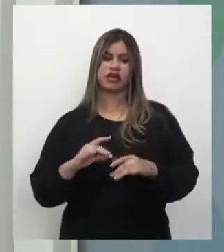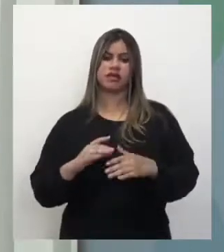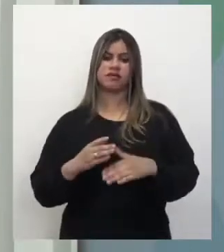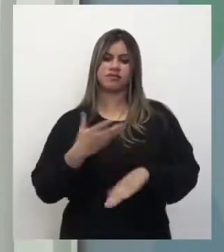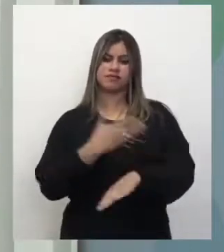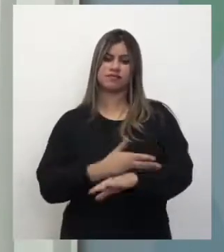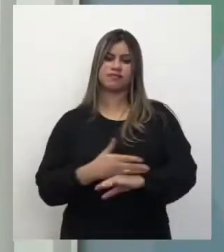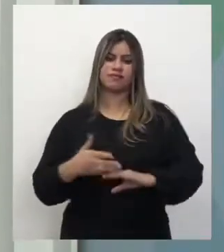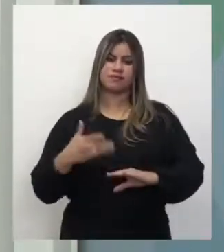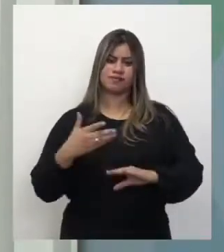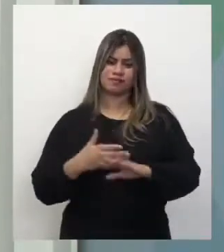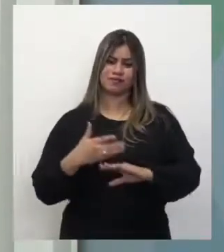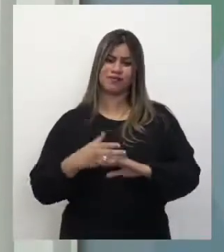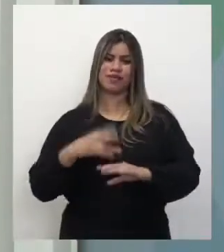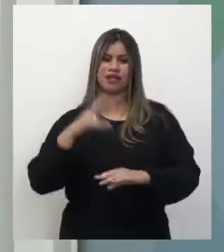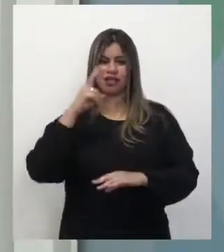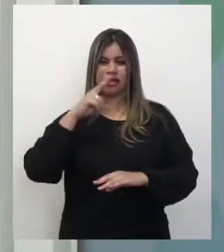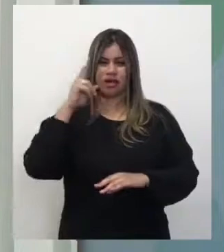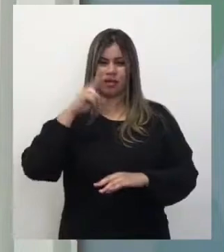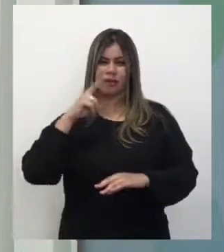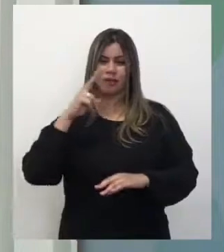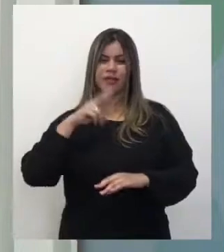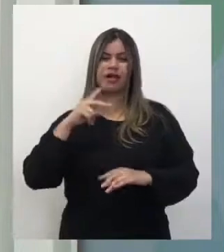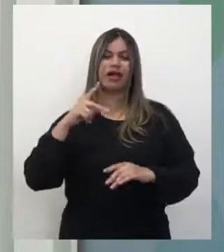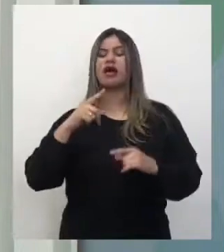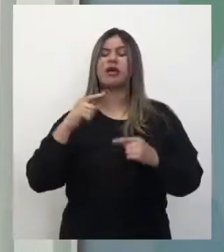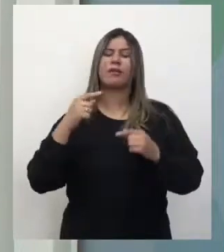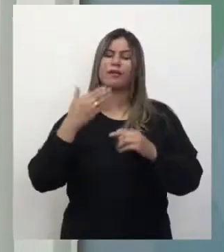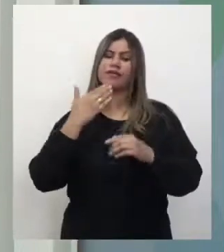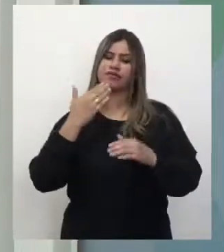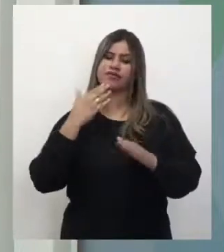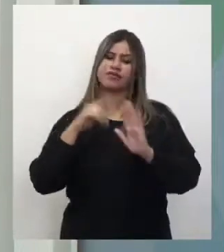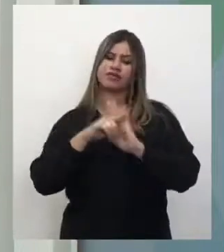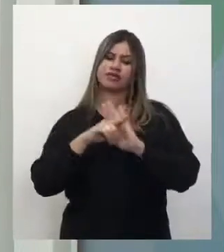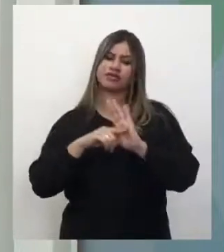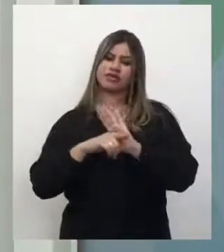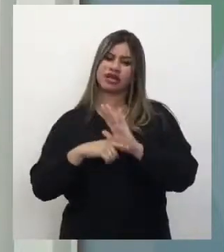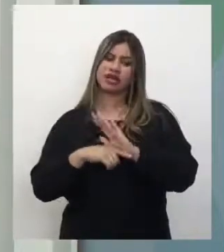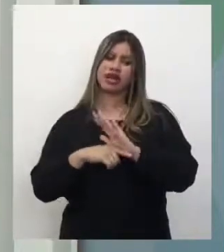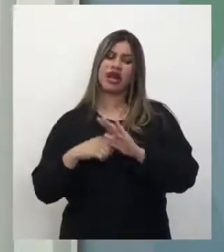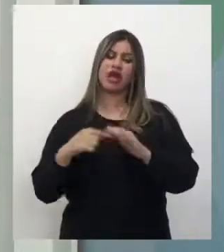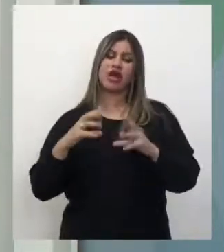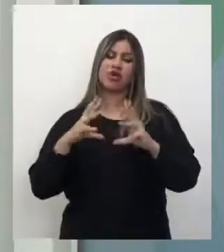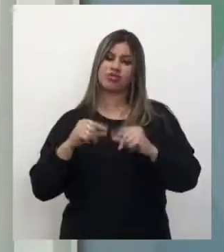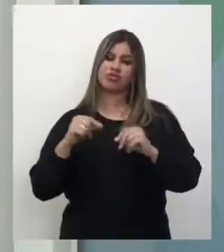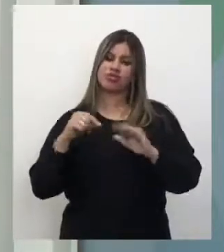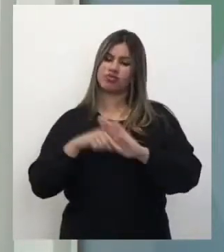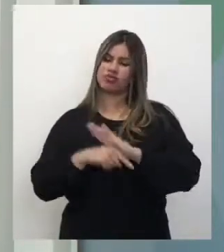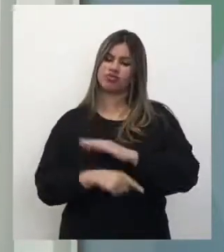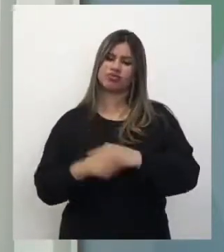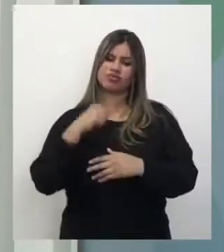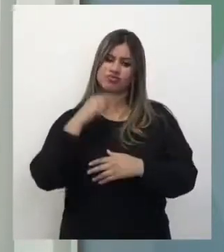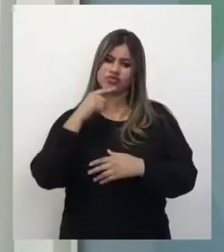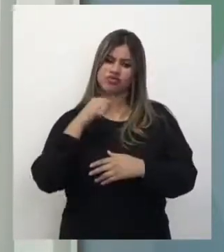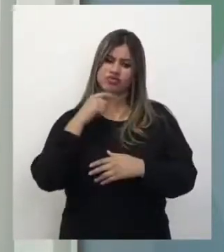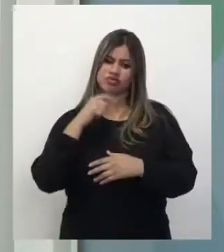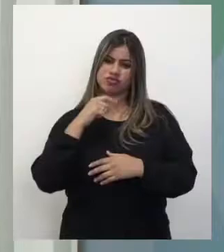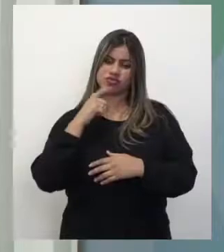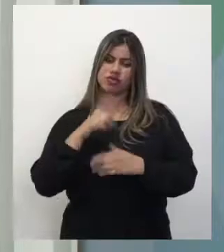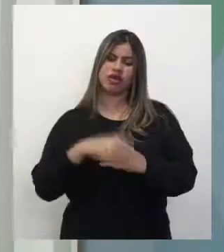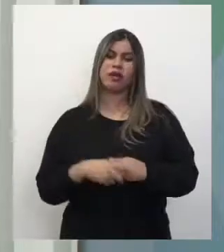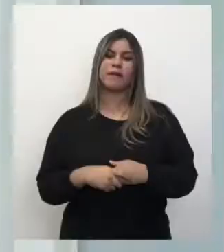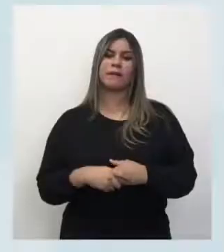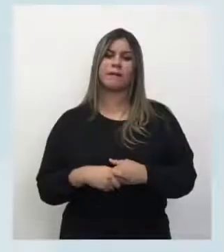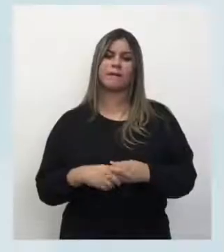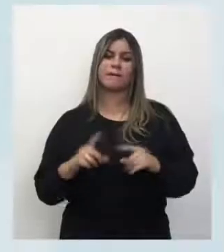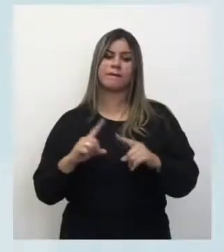gente, lembra que eu pedi para vocês fazer uma pesquisa conceitual lá atrás? É óbvio que eu não consigo aprofundar todos esses conceitos do Foucault nessa aula,